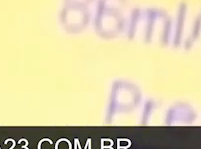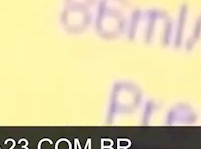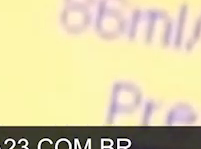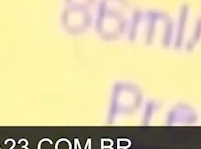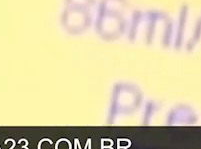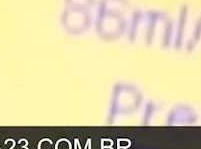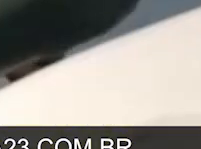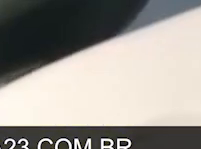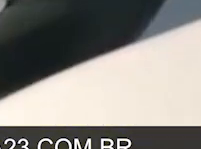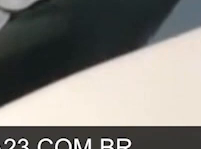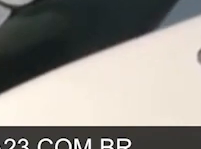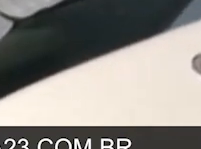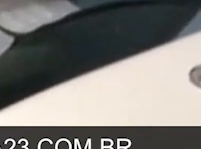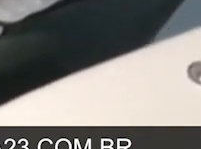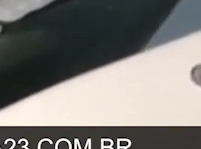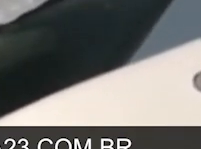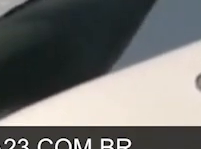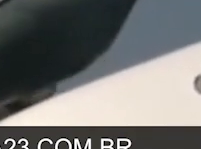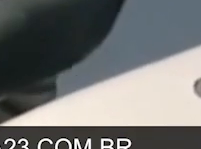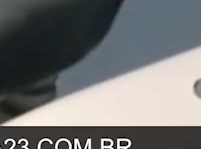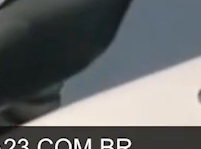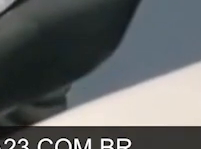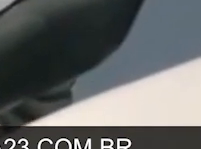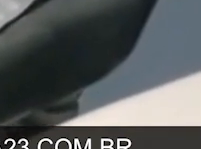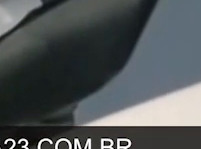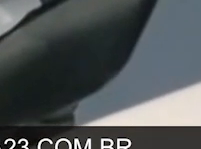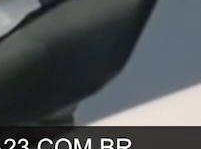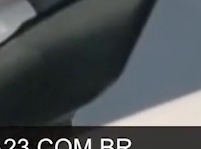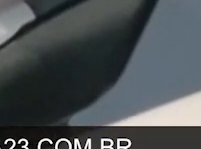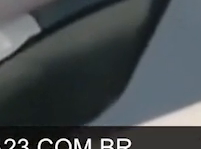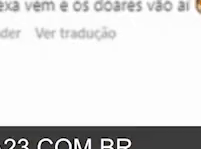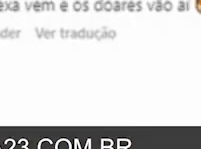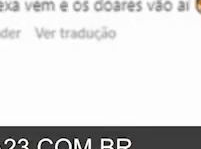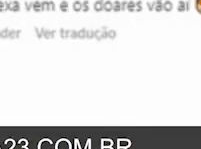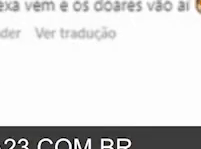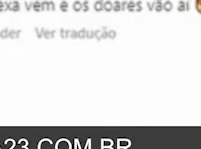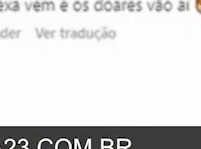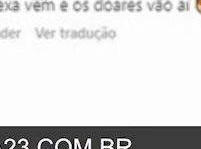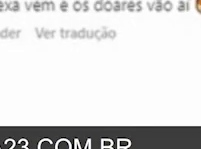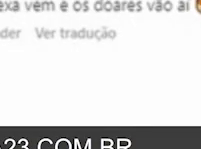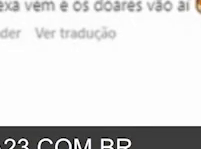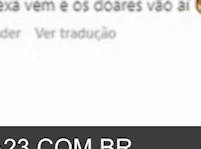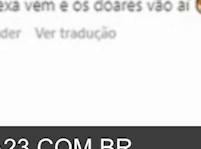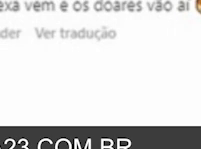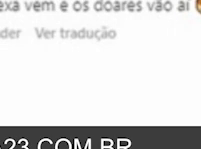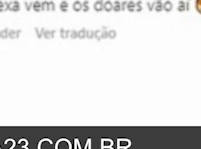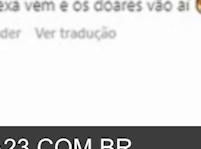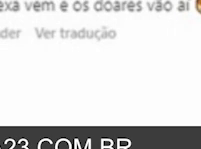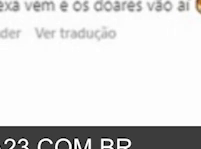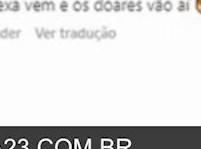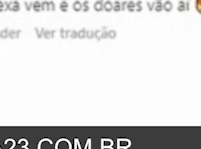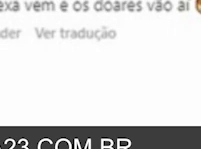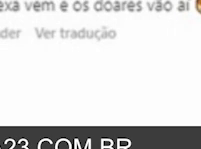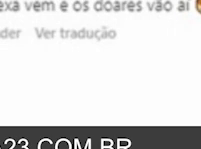hemoterapia, o hemocentro, porque realmente é nessa época do fim do ano que as doações vão lá